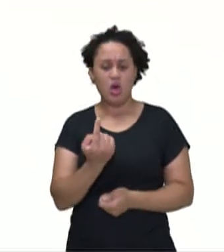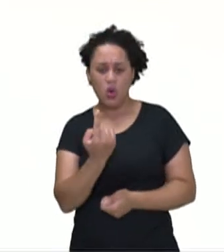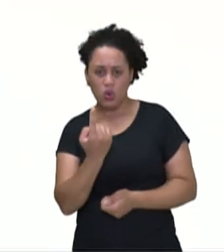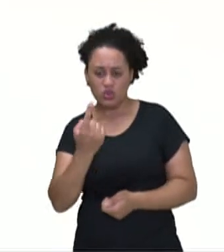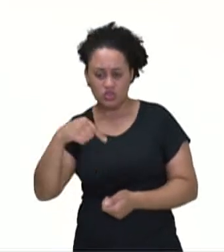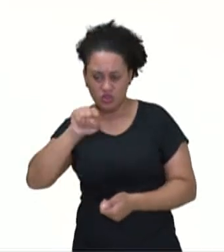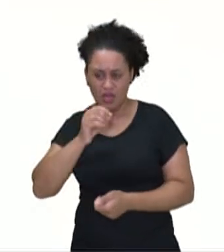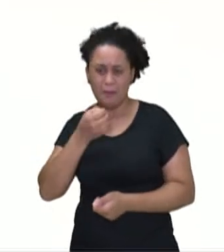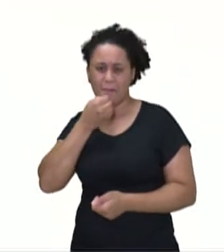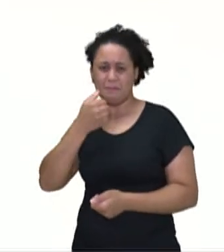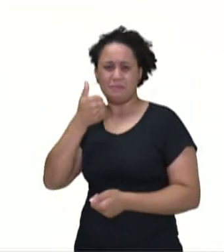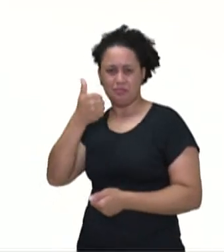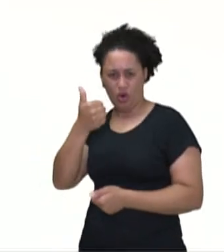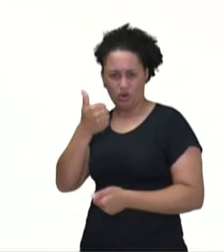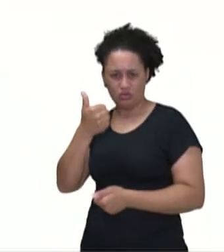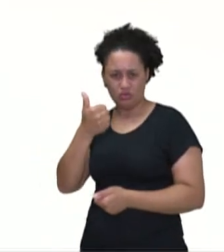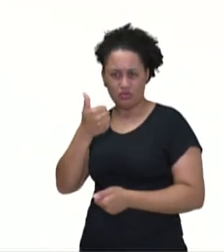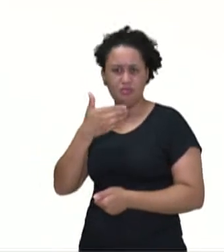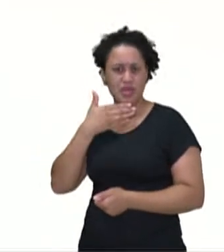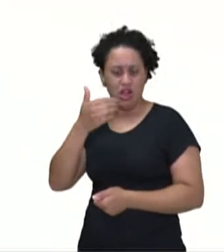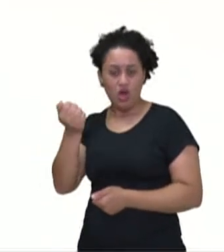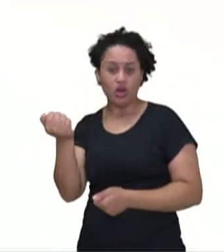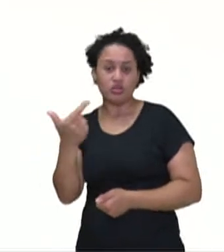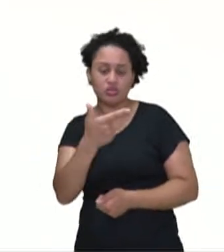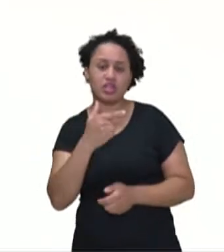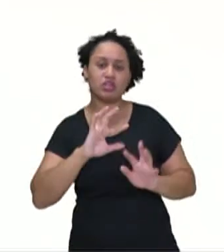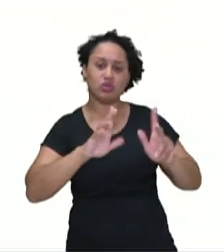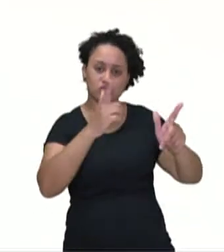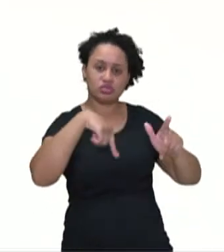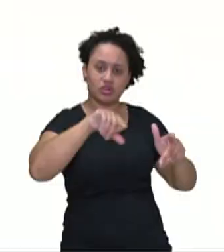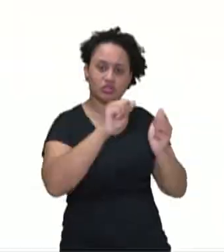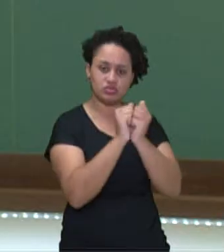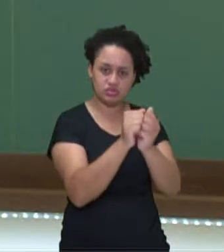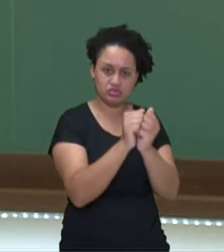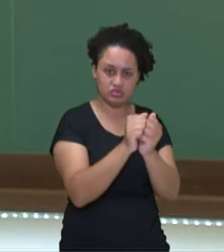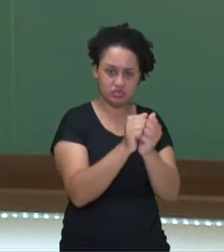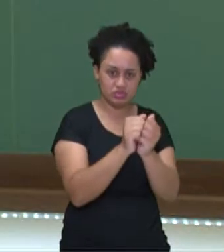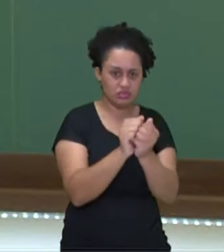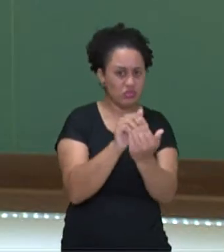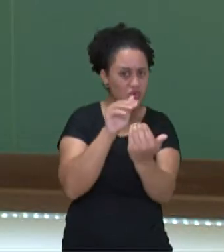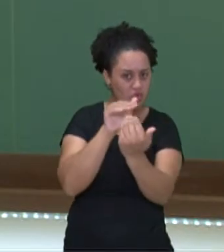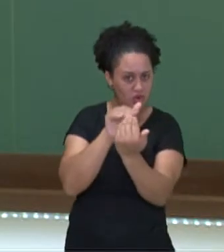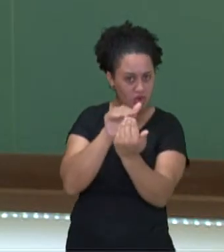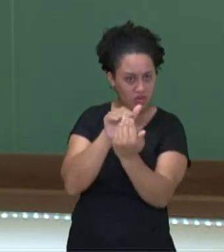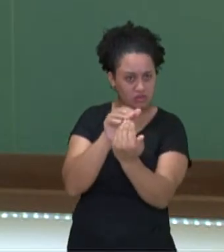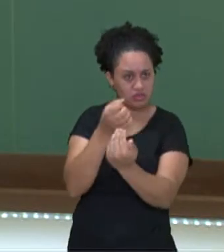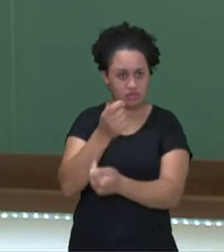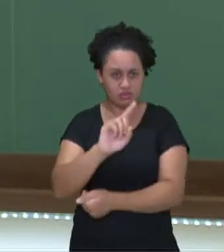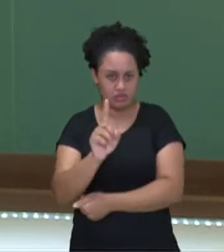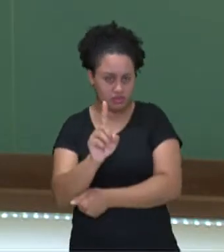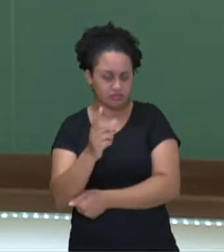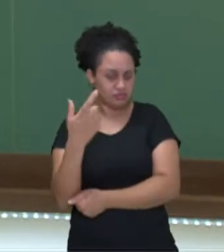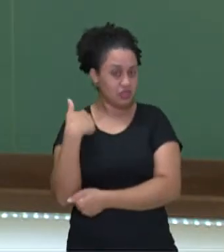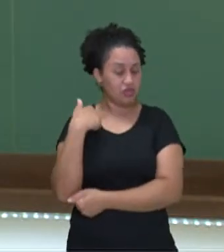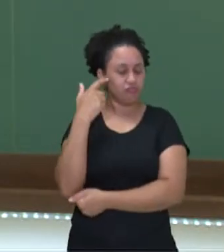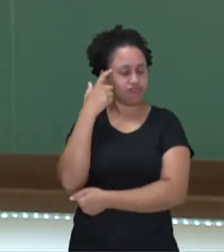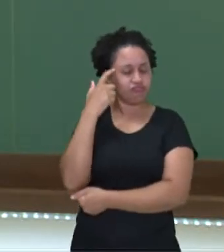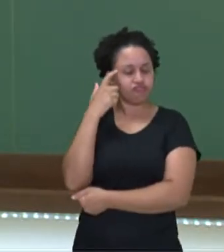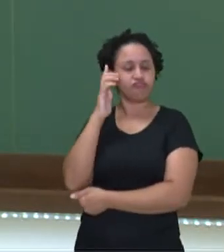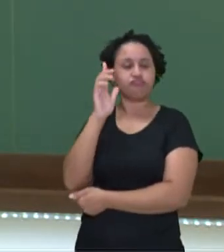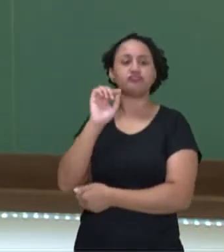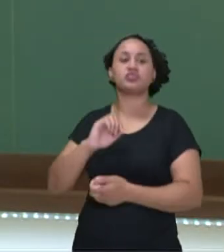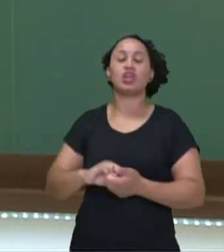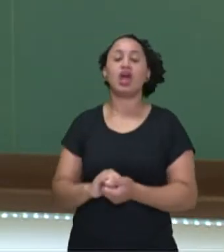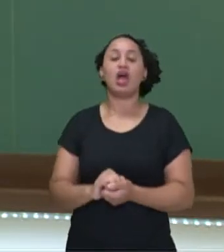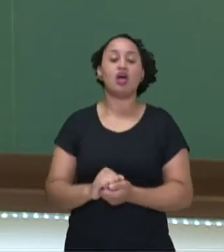todos nós juntos. Você concorda com essa frase? Por quê? O que ela está dizendo, tá? Vamos fazer uma reflexão sobre elas.